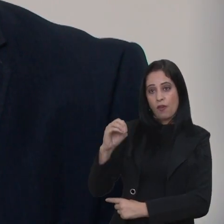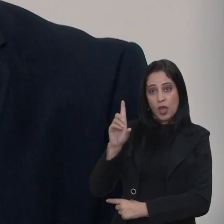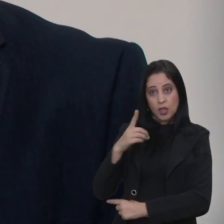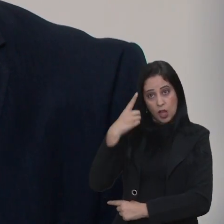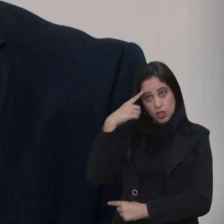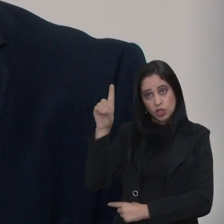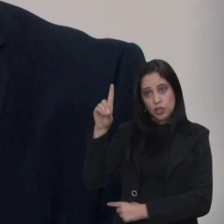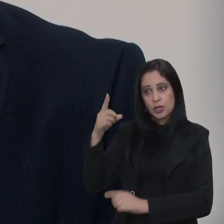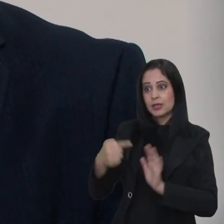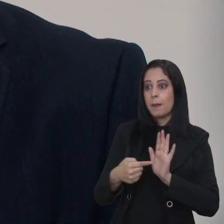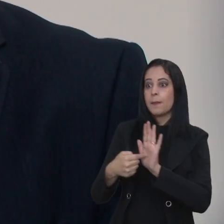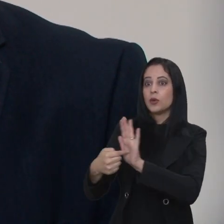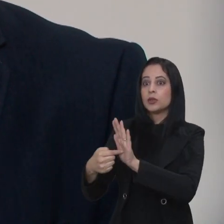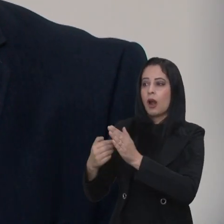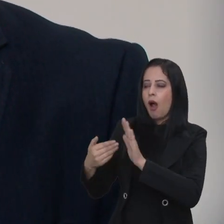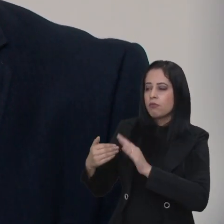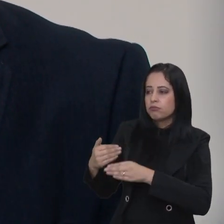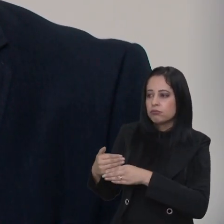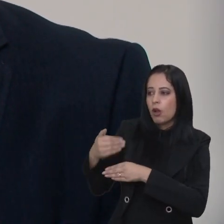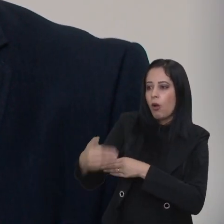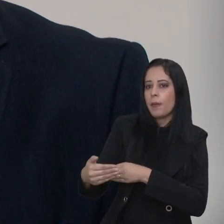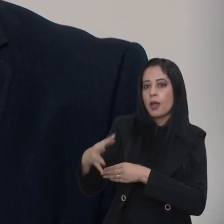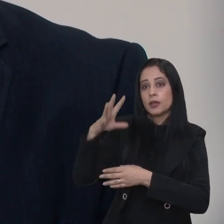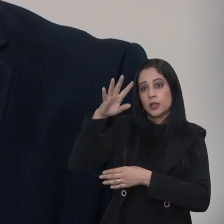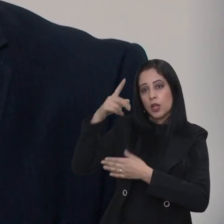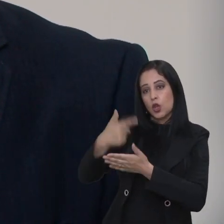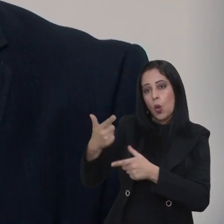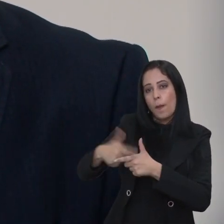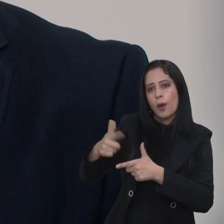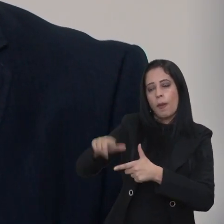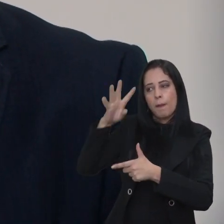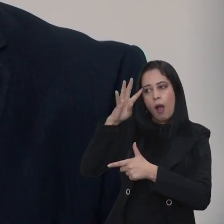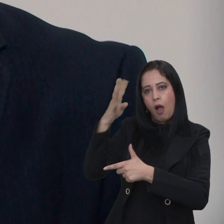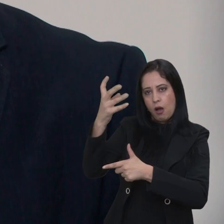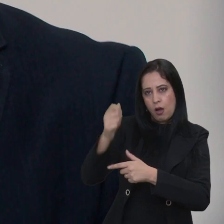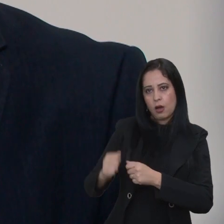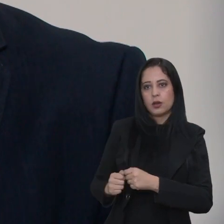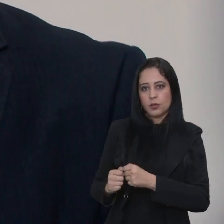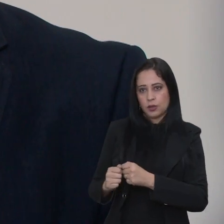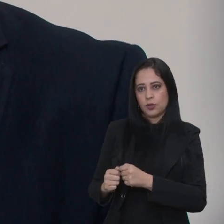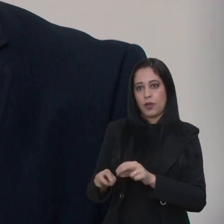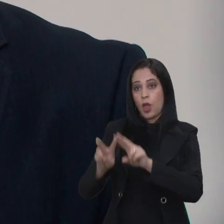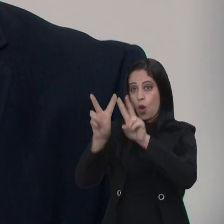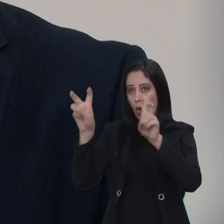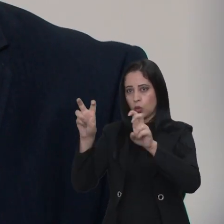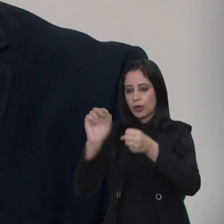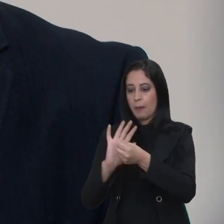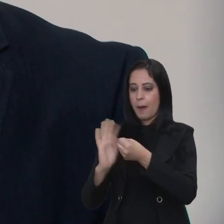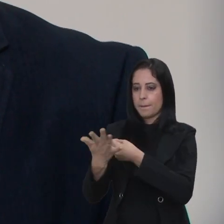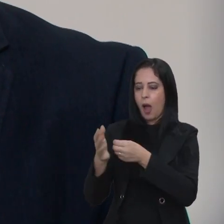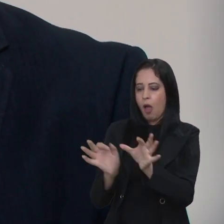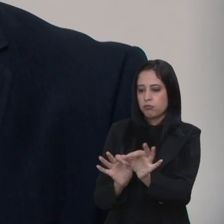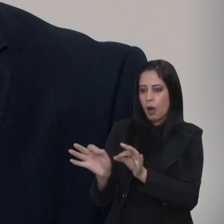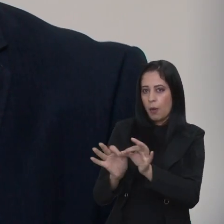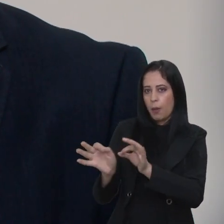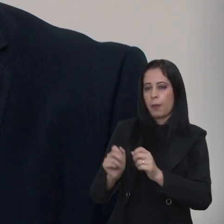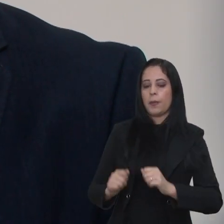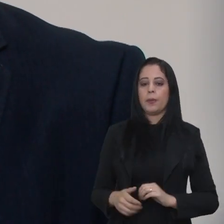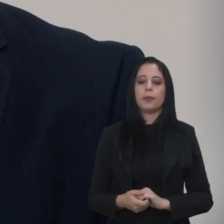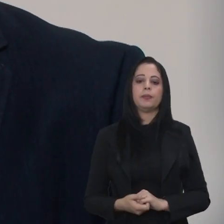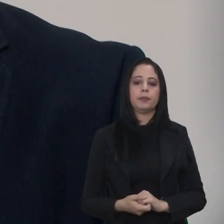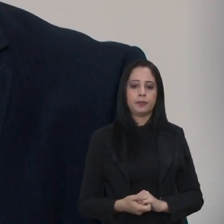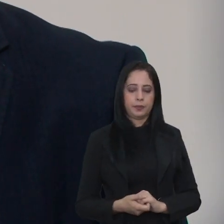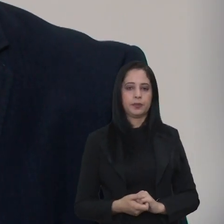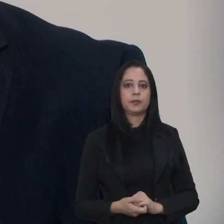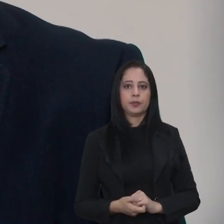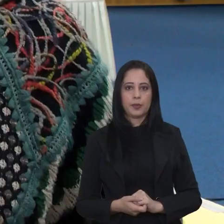em 90 dias entregar o início da resolução destes problemas na questão de regularização fundiária e